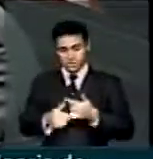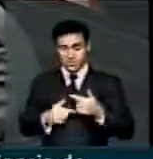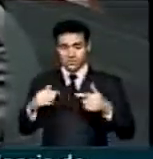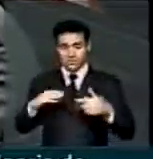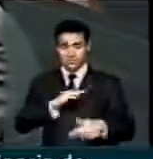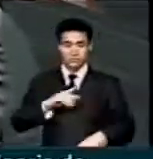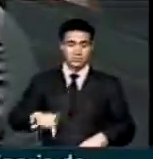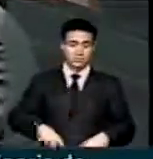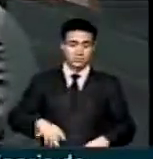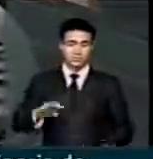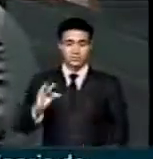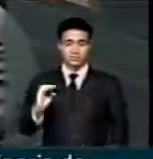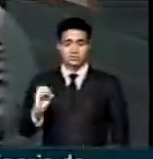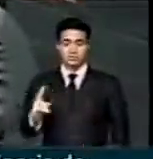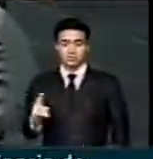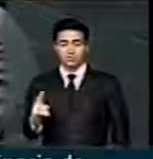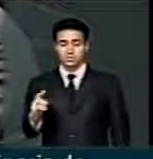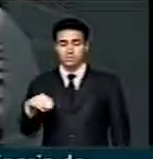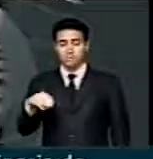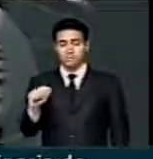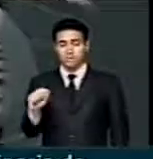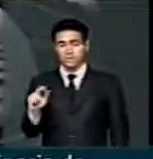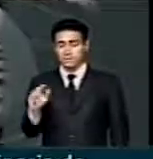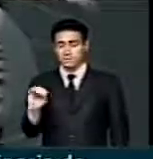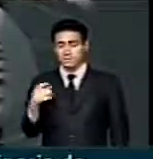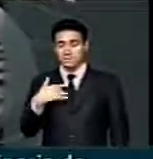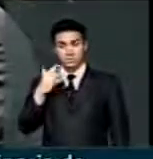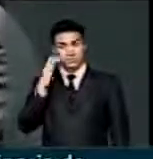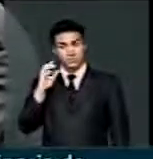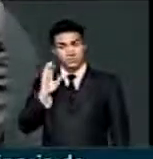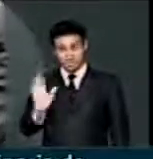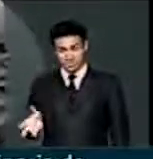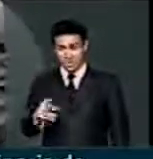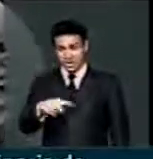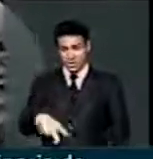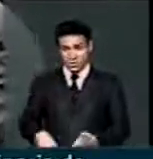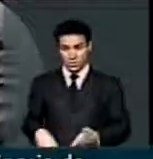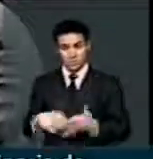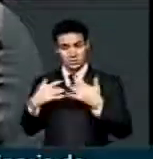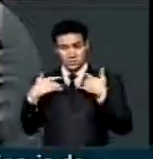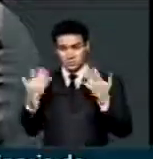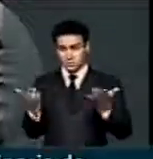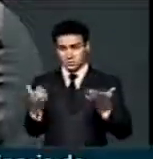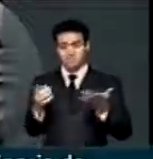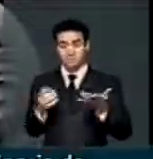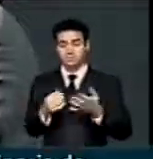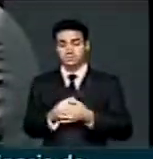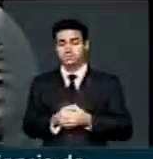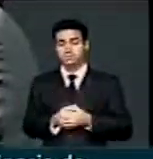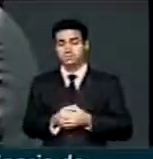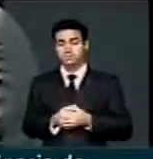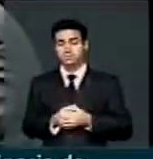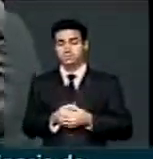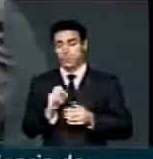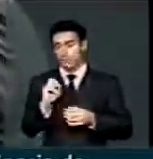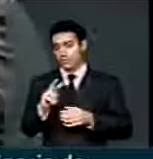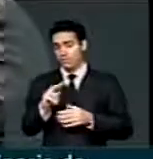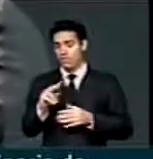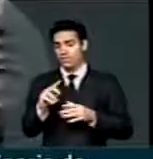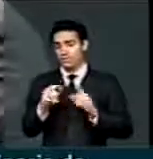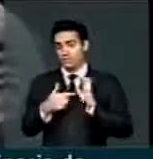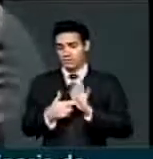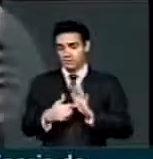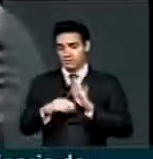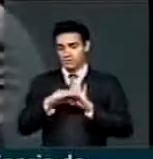TCU, doutor Marinos Marisco, não sei se o senhor já leu a entrevista dele, em que eu vou citar alguns trechos para depois o